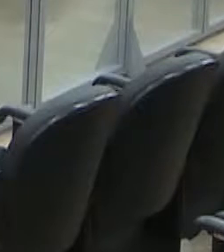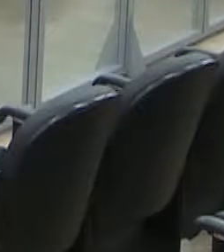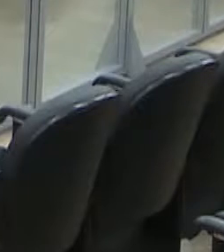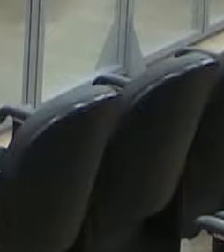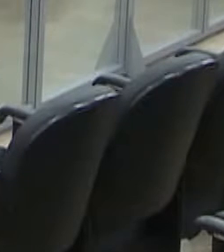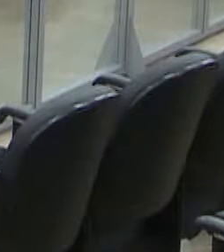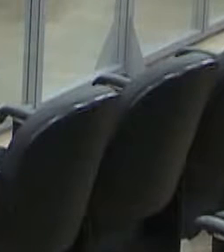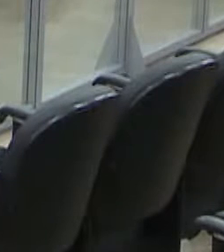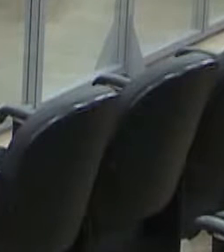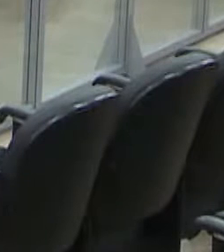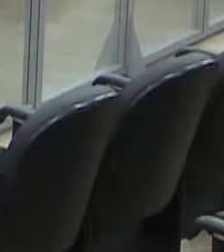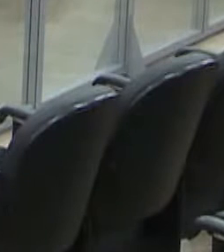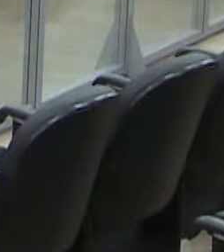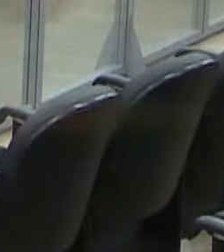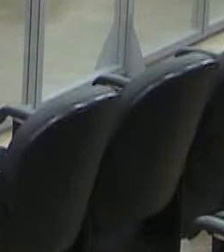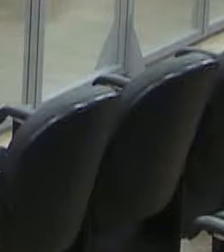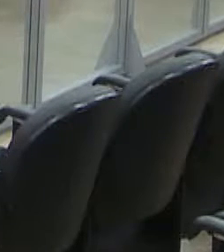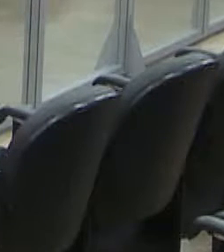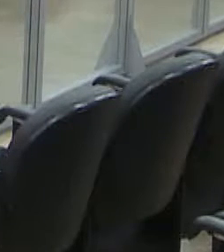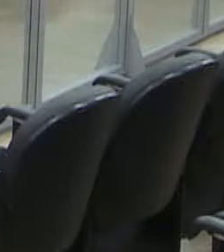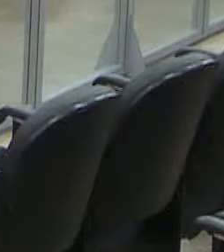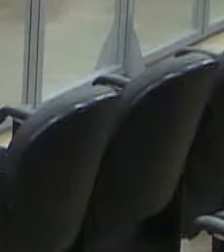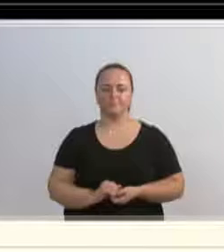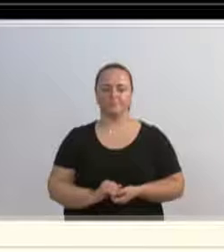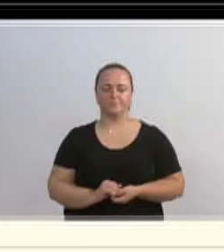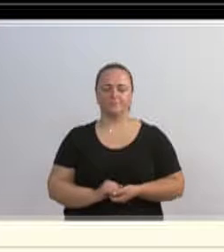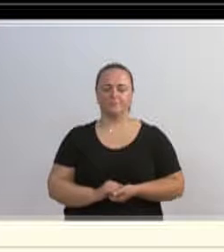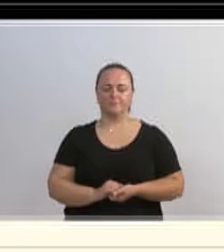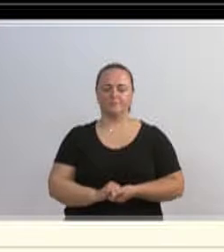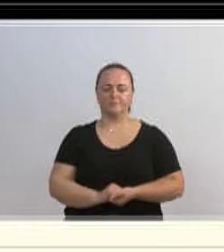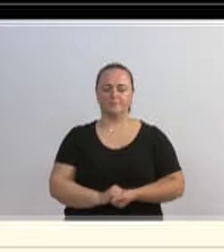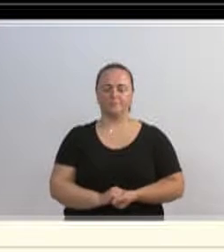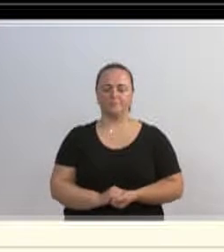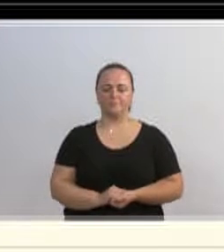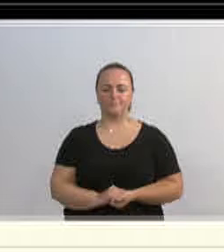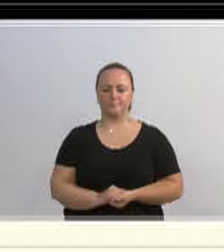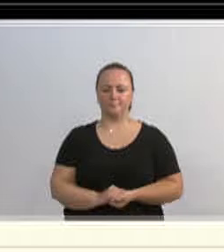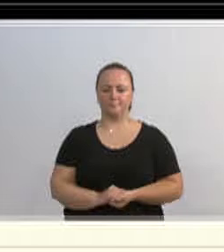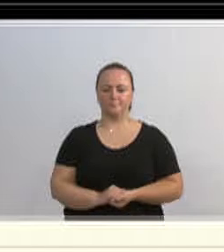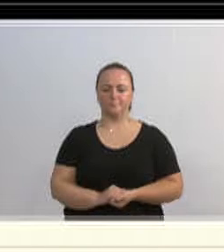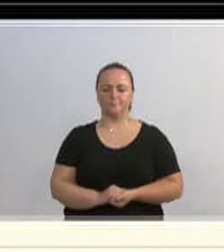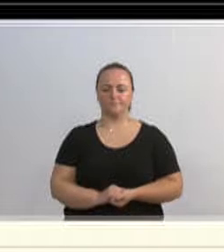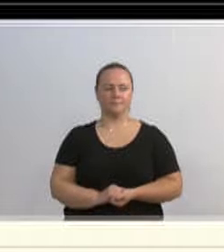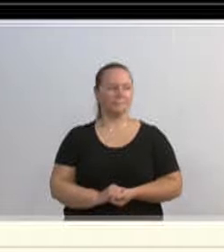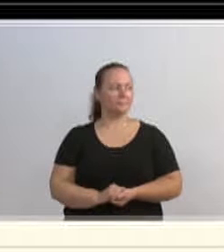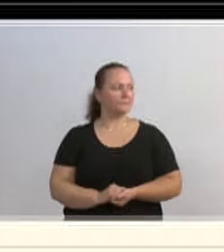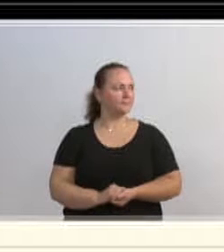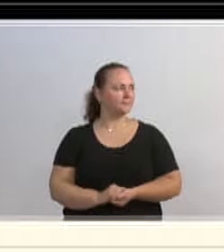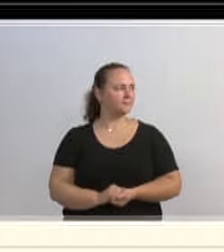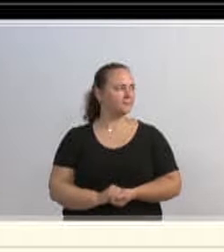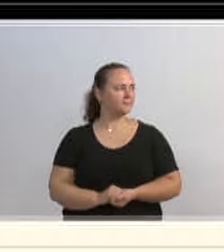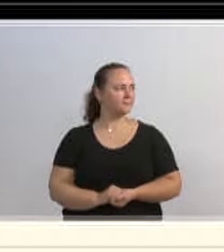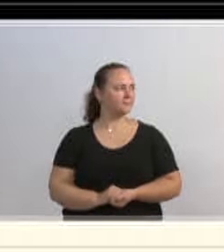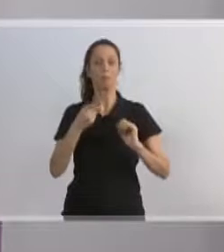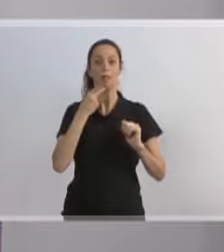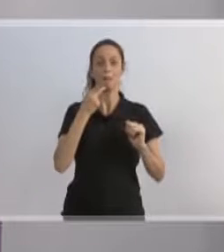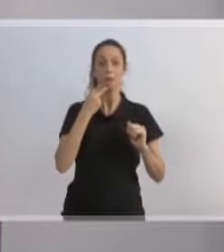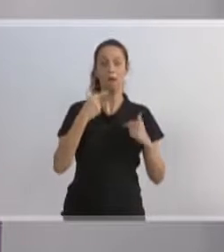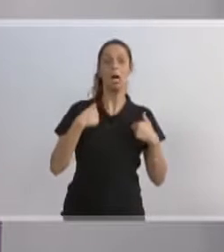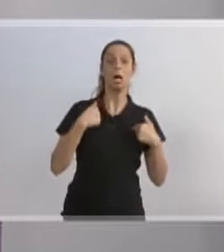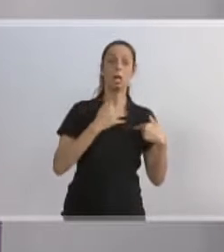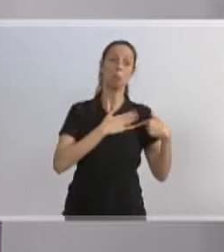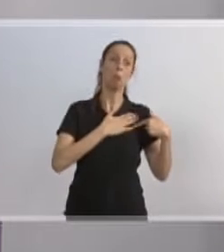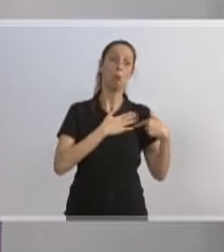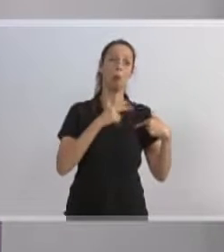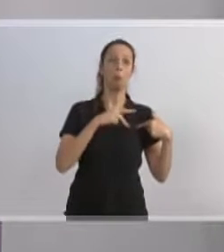Na sessão ordinária da última quinta-feira, foram aprovados 5 projetos de lei em redação final. Um dos projetos aprovados, de autoria